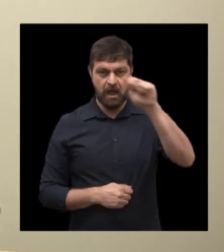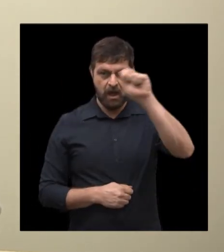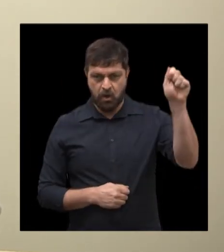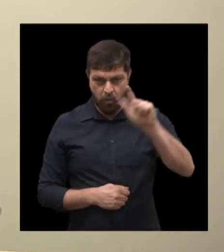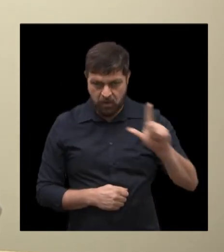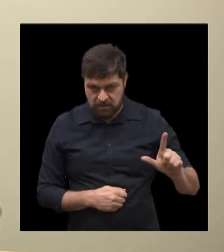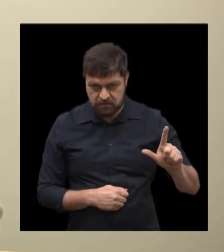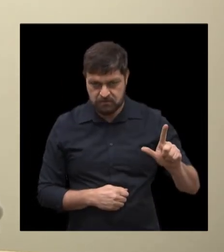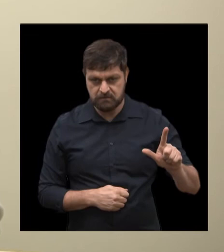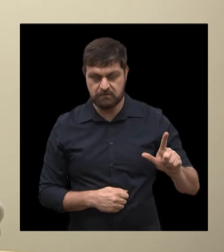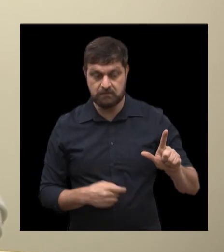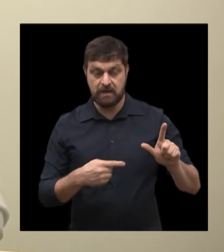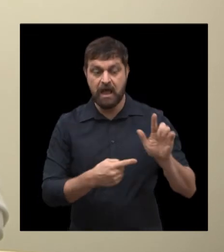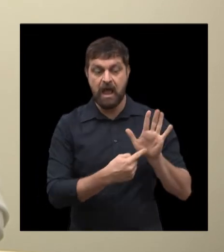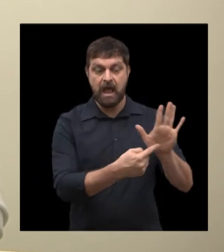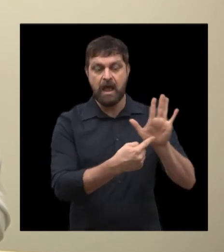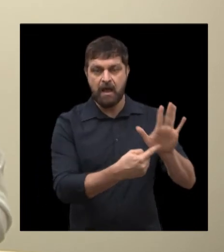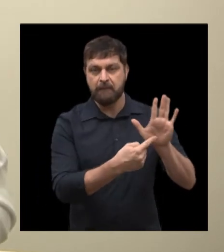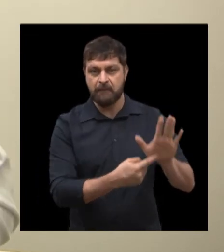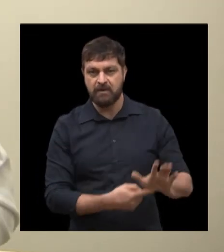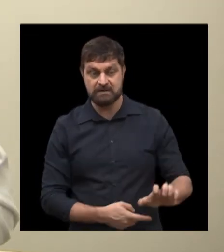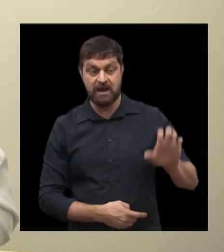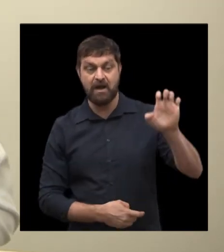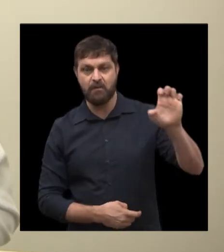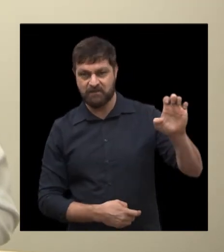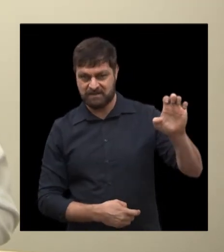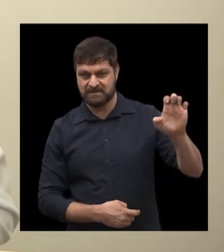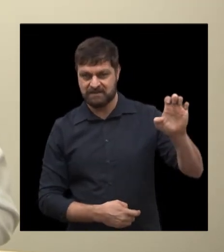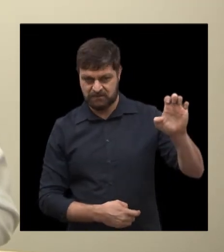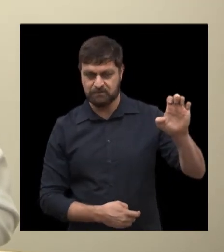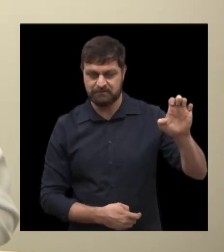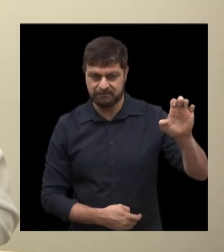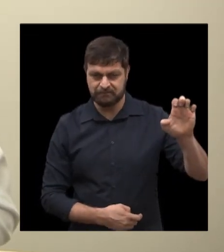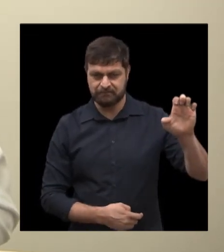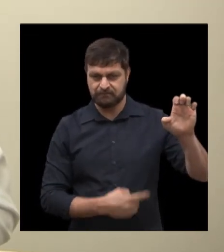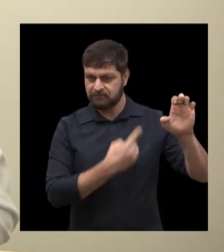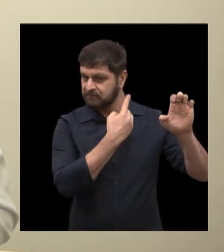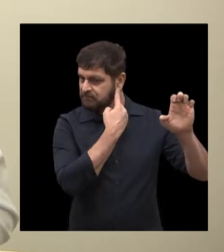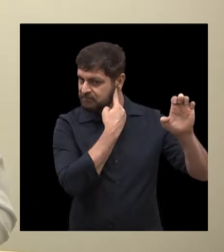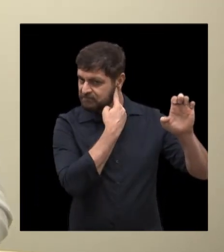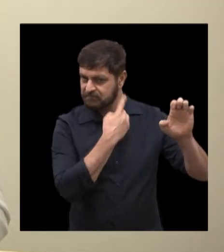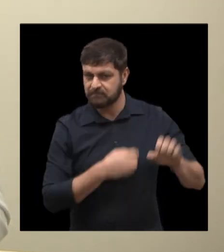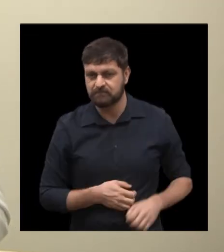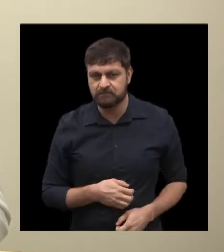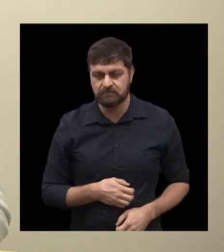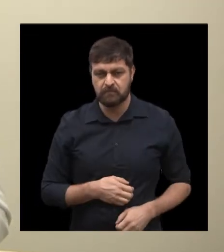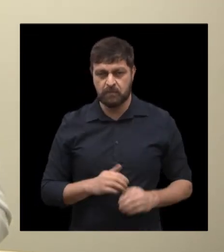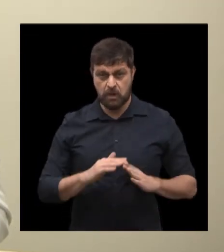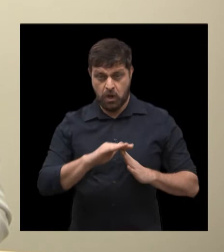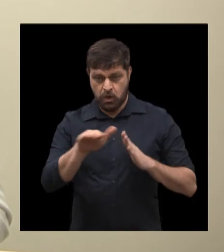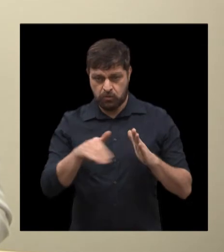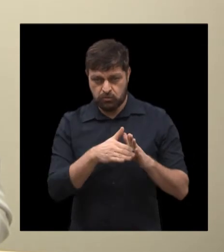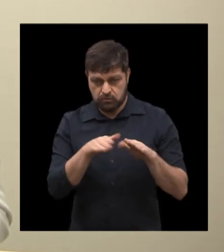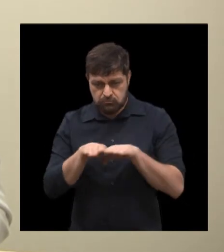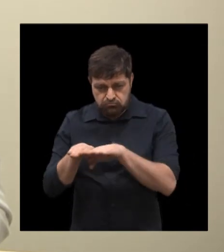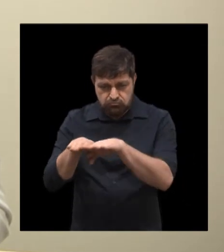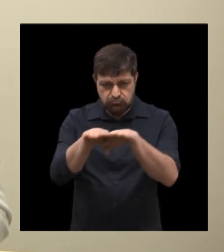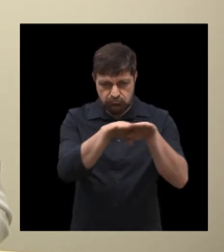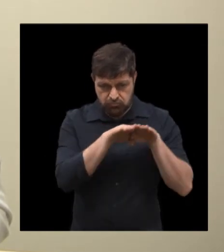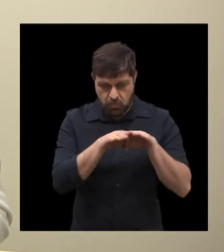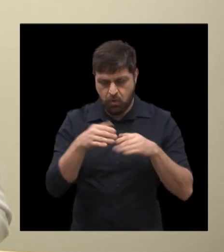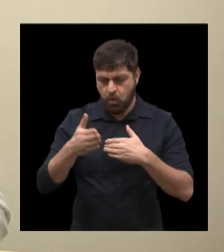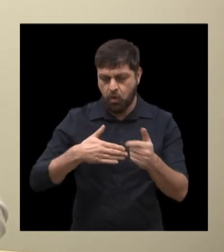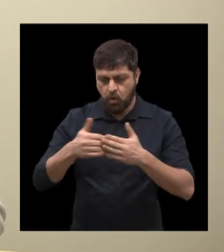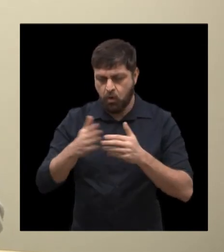esse X, ele mostra o resultado, a resposta do seu ouvido esquerdo. O ideal é que todos eles, para qualquer tipo